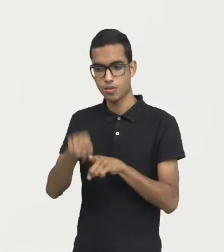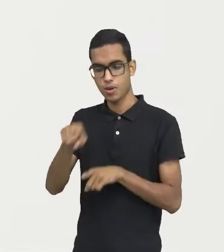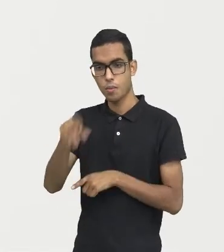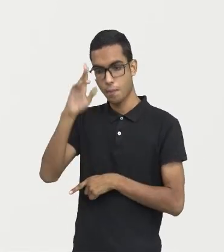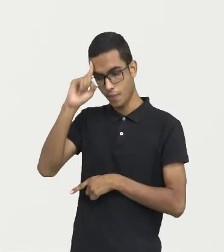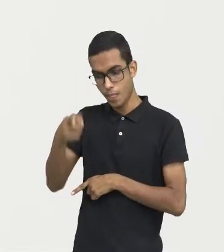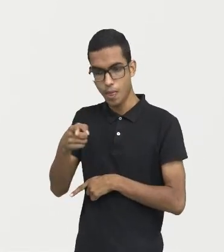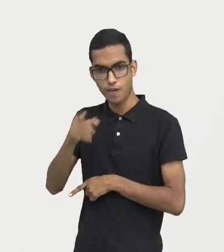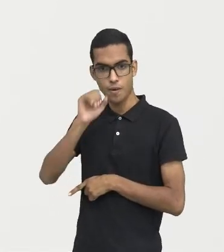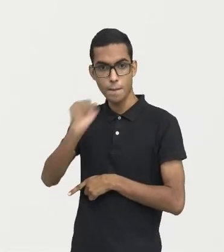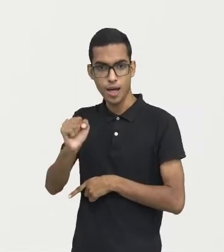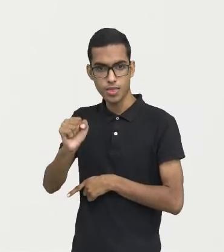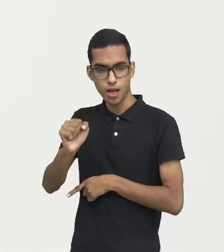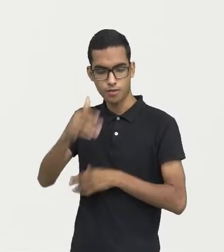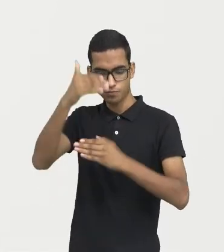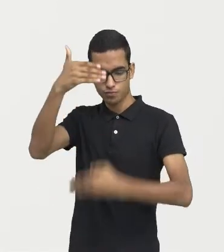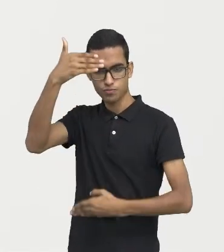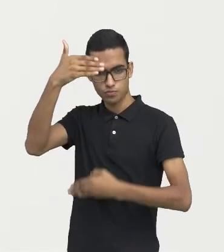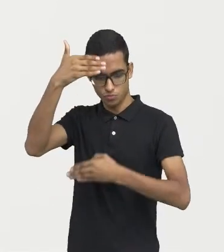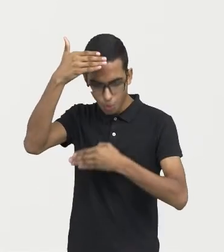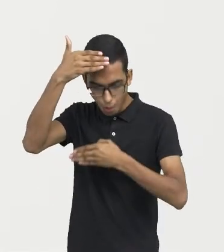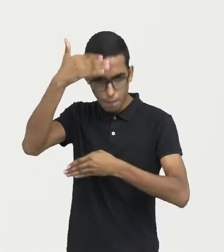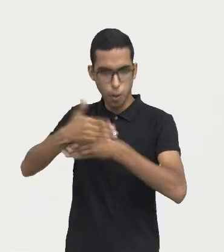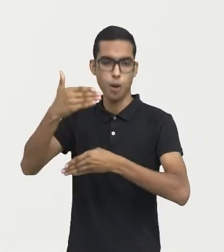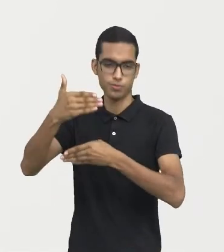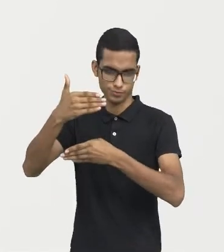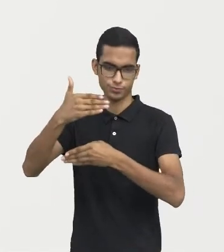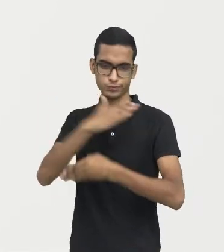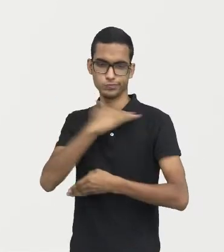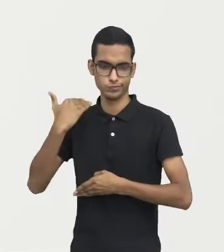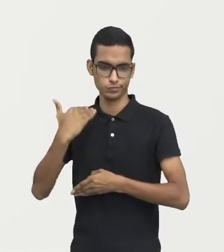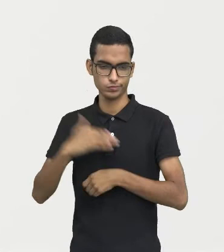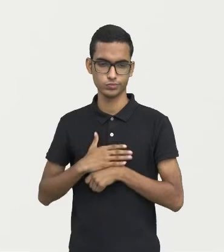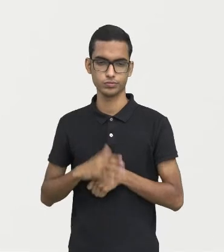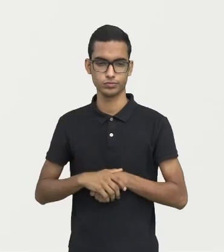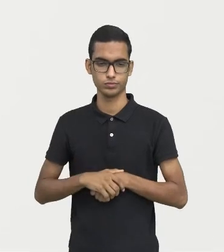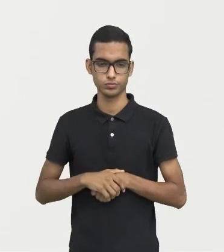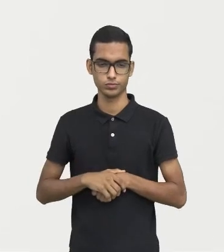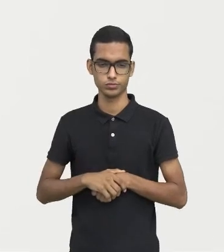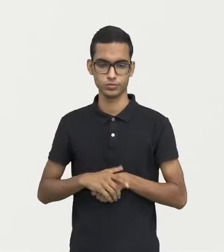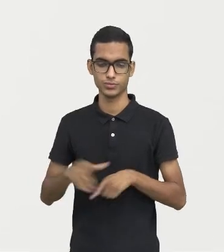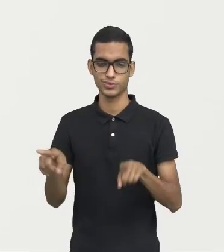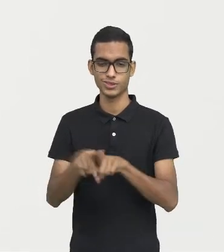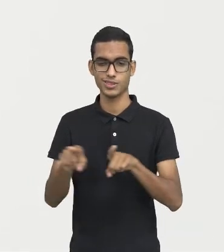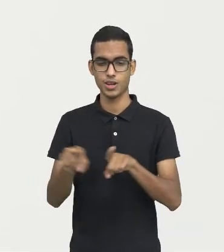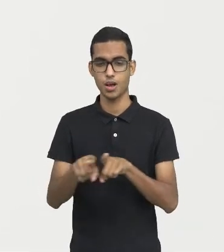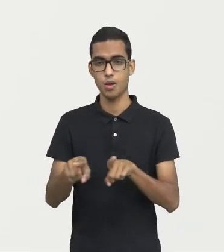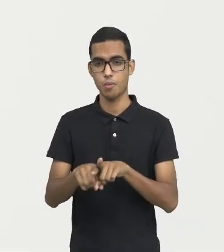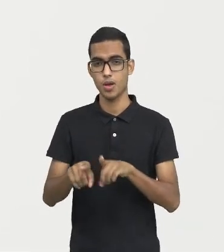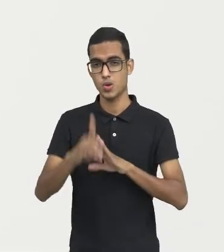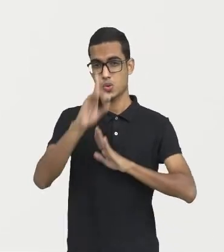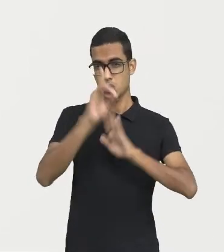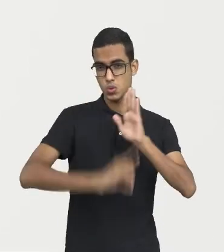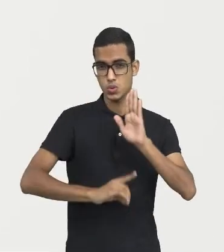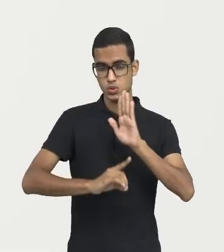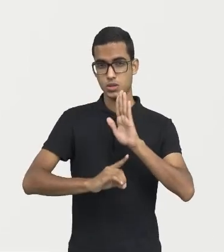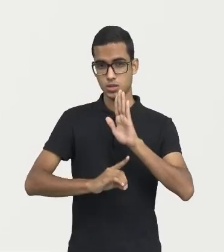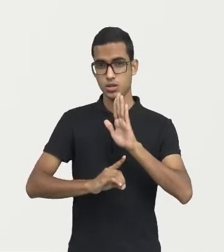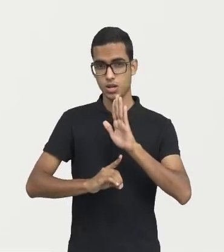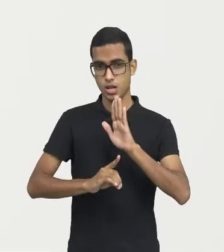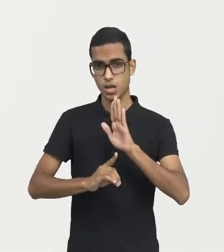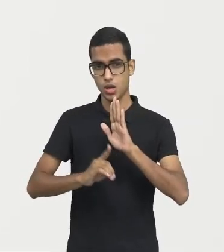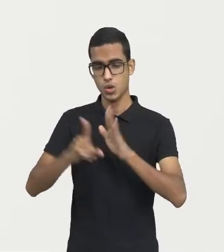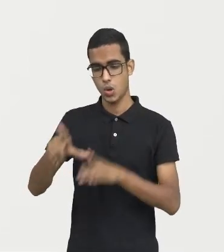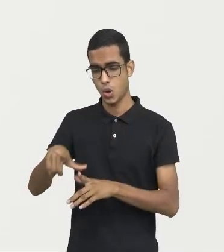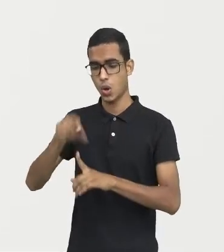fase radicalizou o processo político da Revolução, cortando os privilégios da nobreza francesa, como